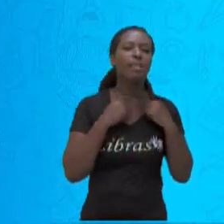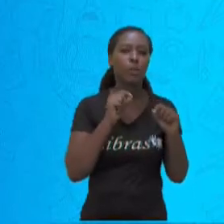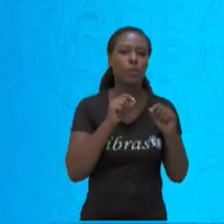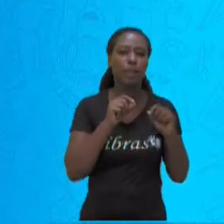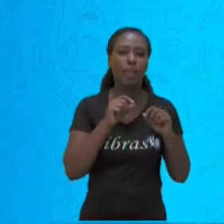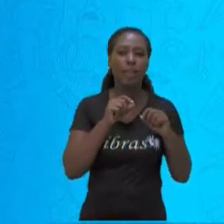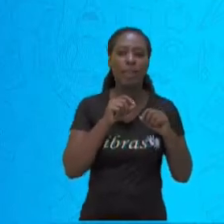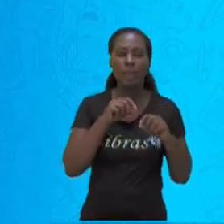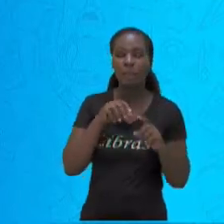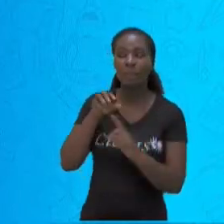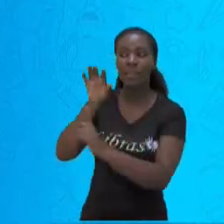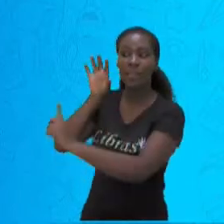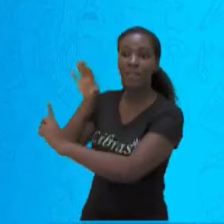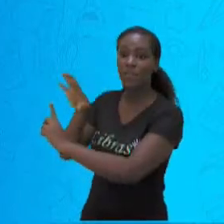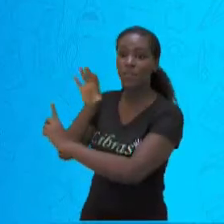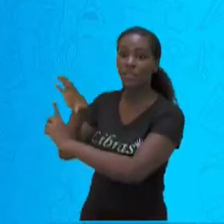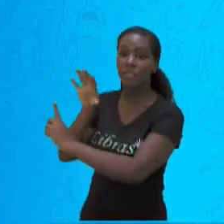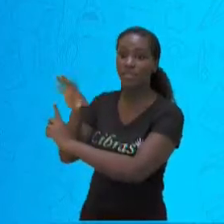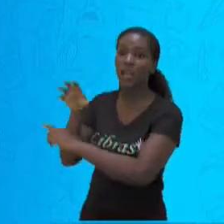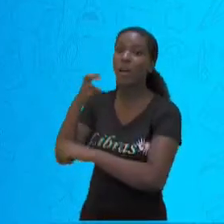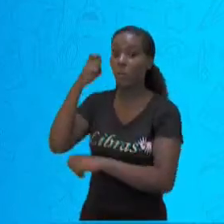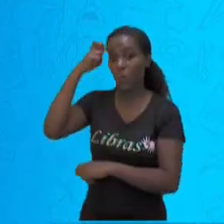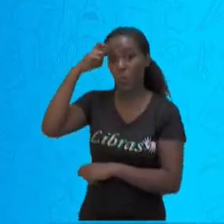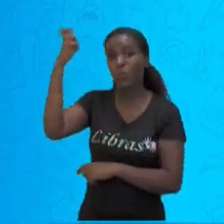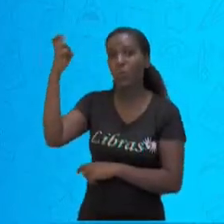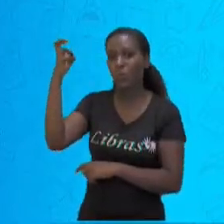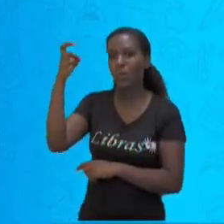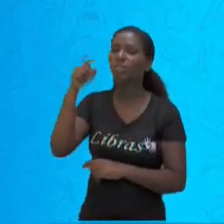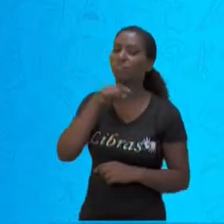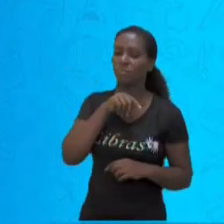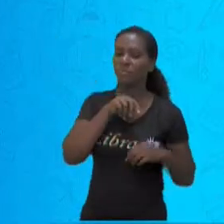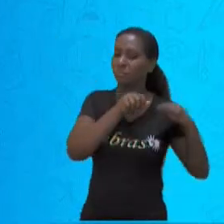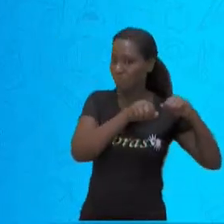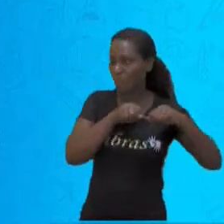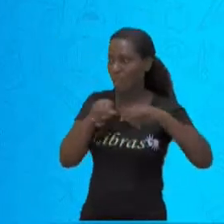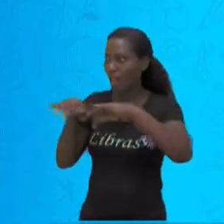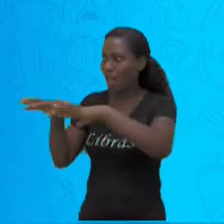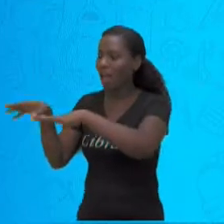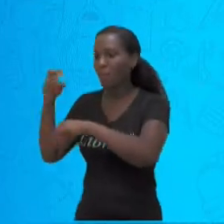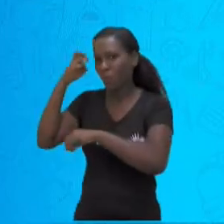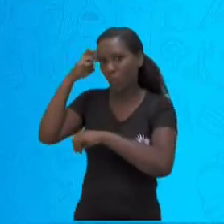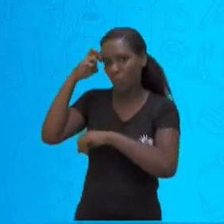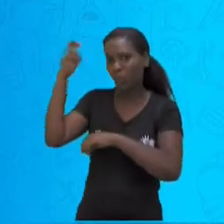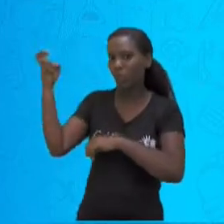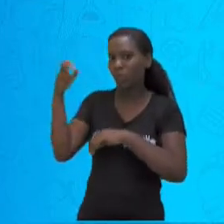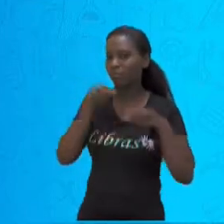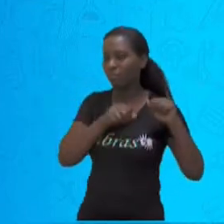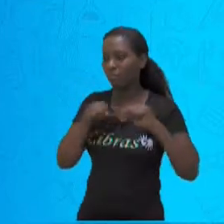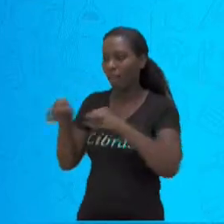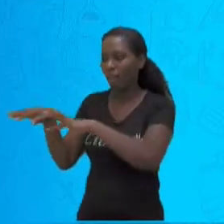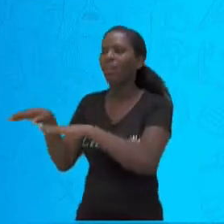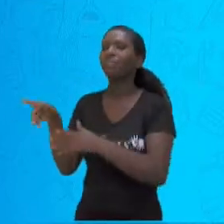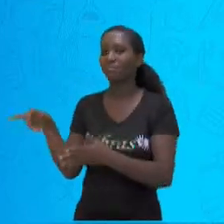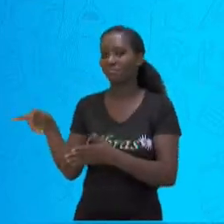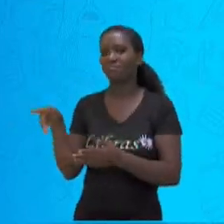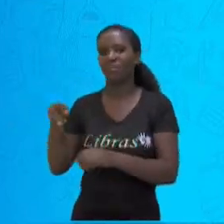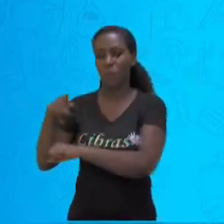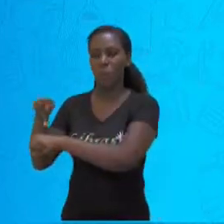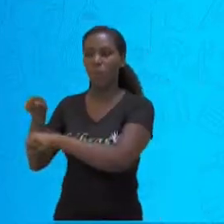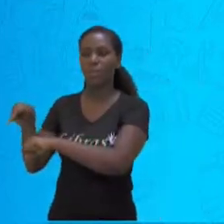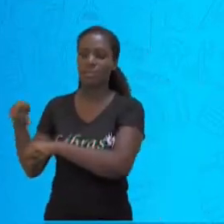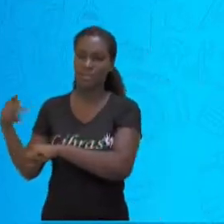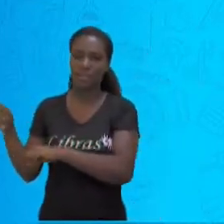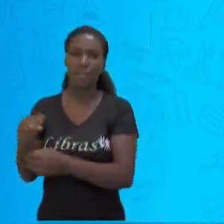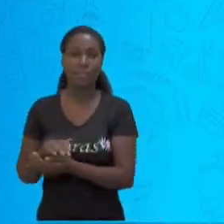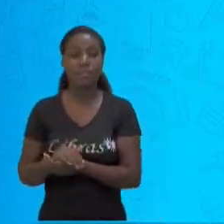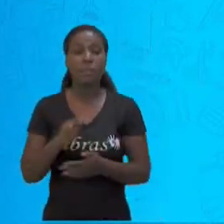influencia no dia a dia das pessoas. Alguns filmes norte-americanos têm